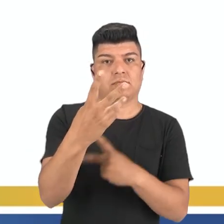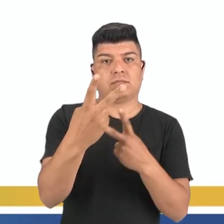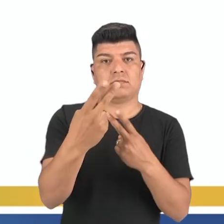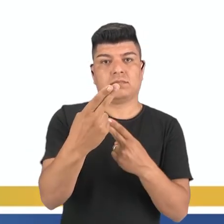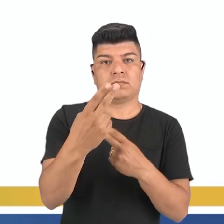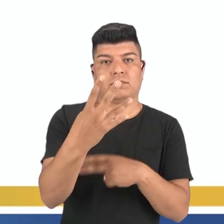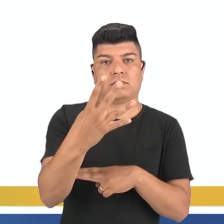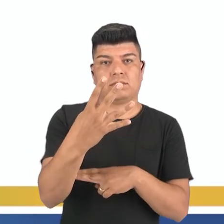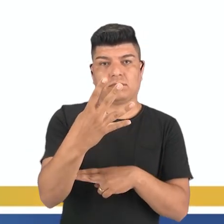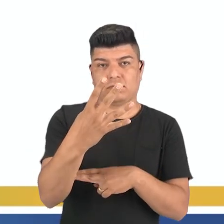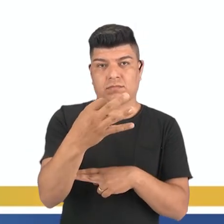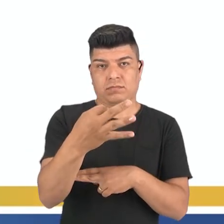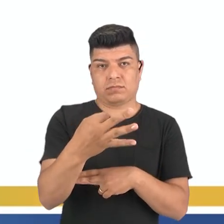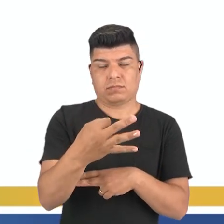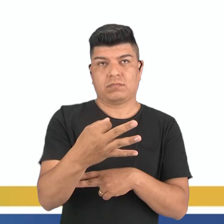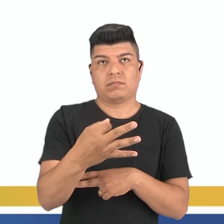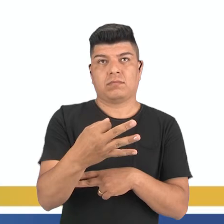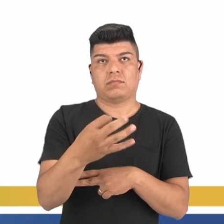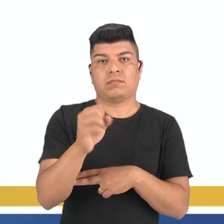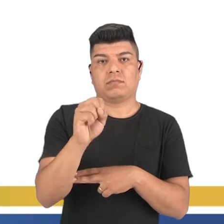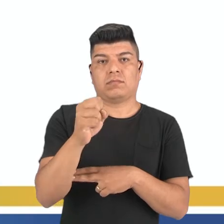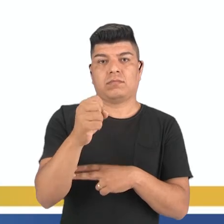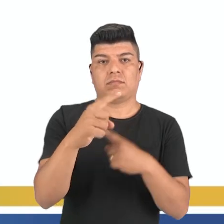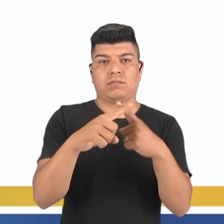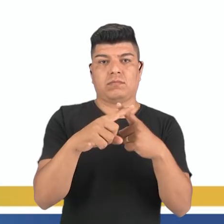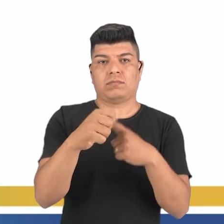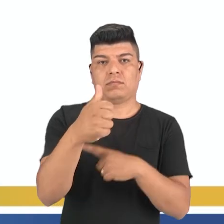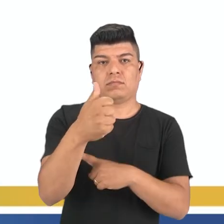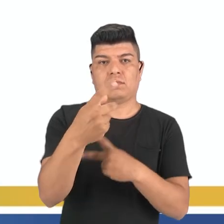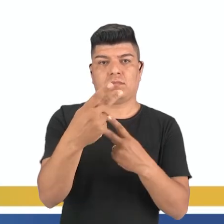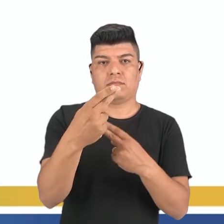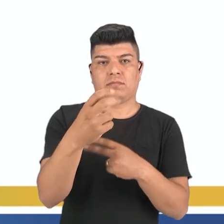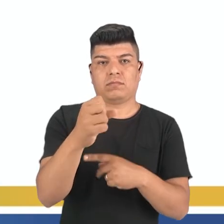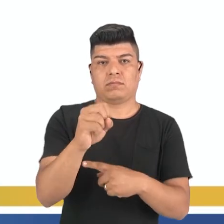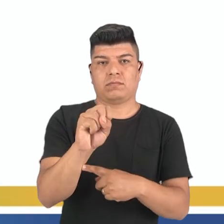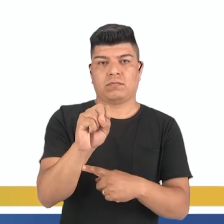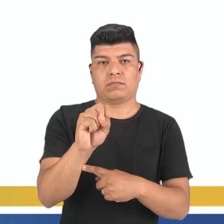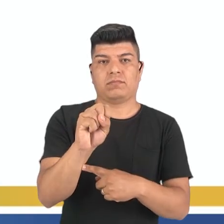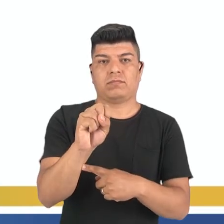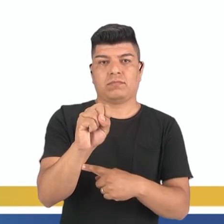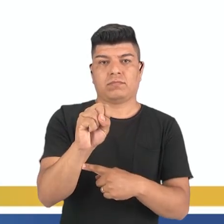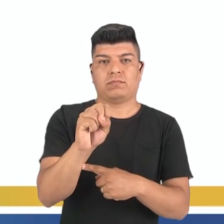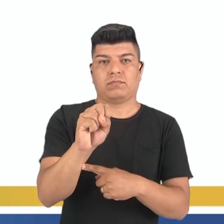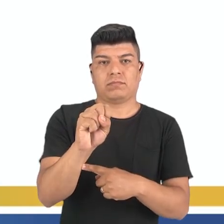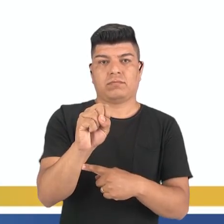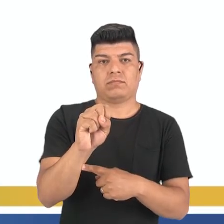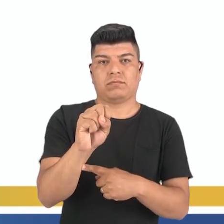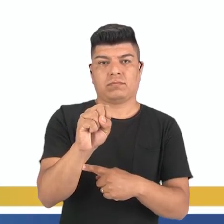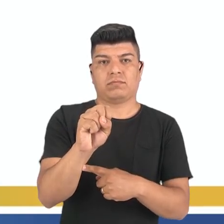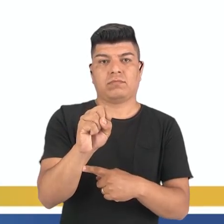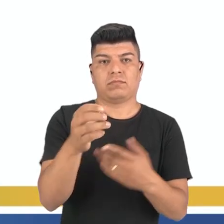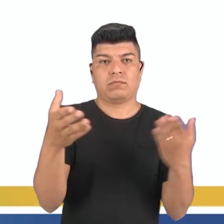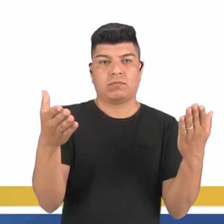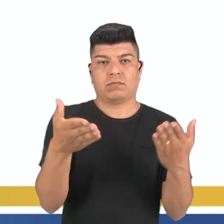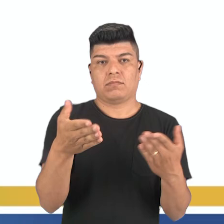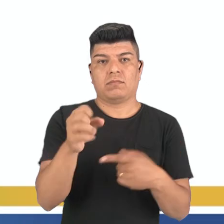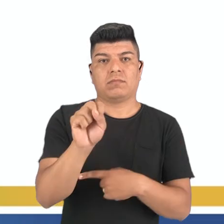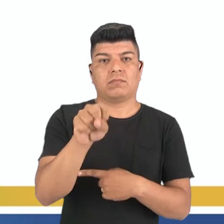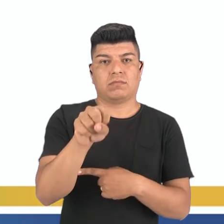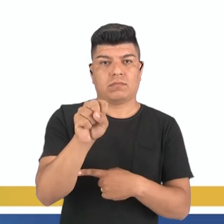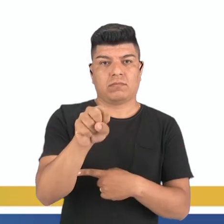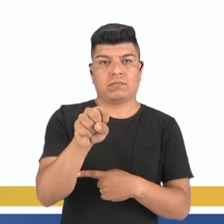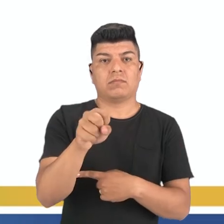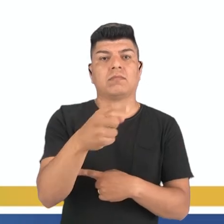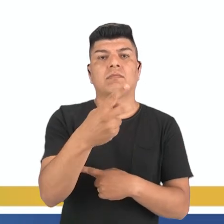vai dar 4, certo? E 8 vezes 1, 8. Então, ó, agora sim, nós